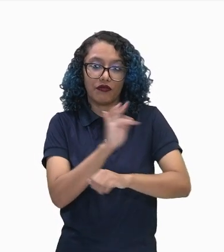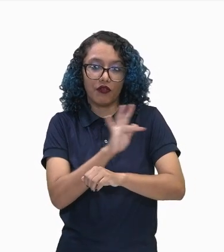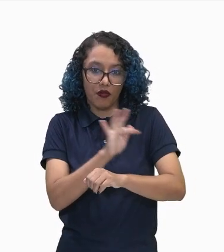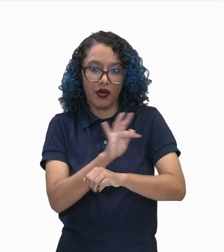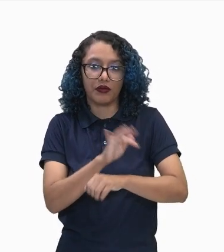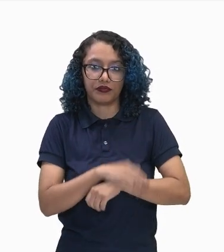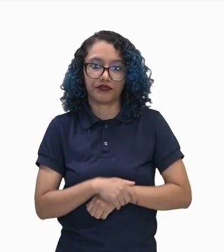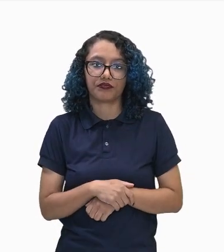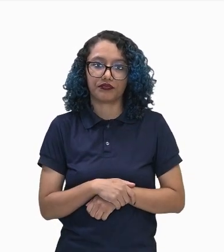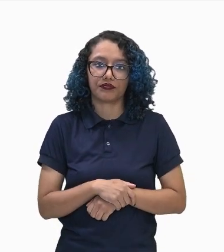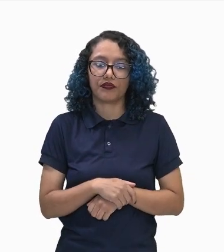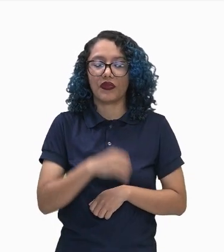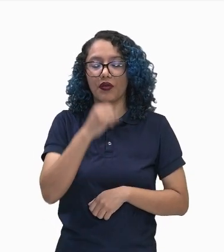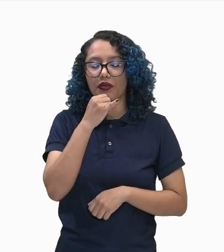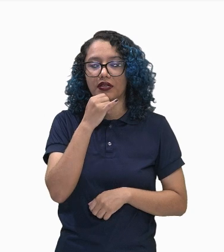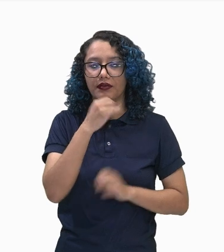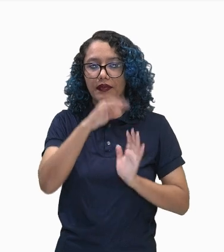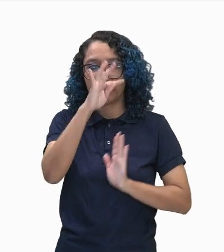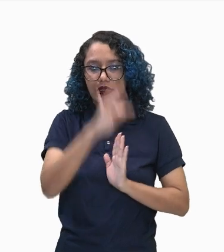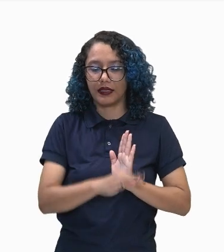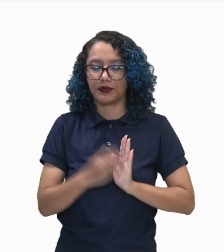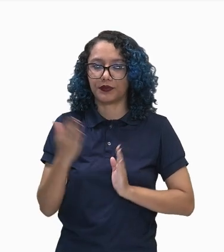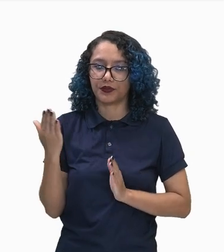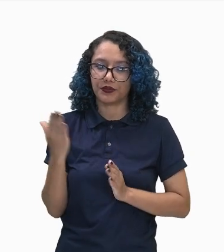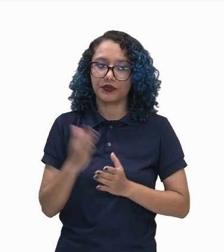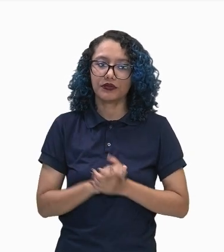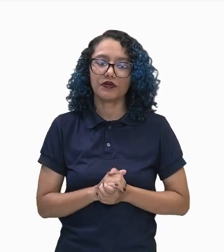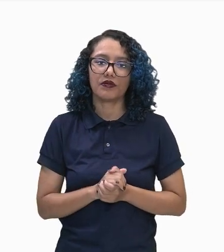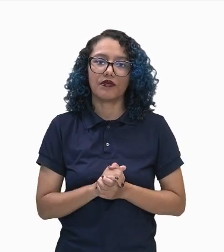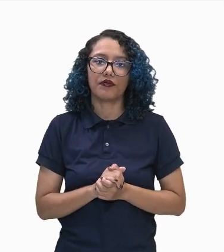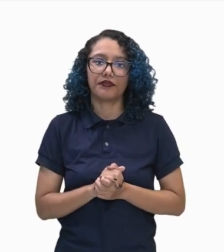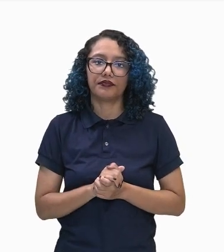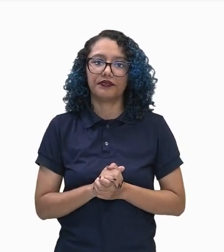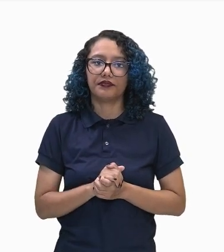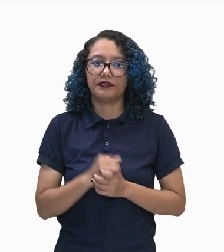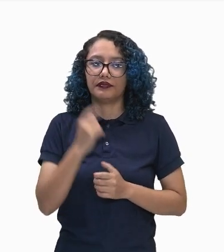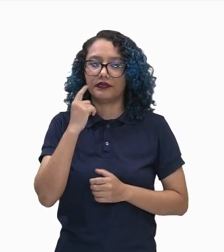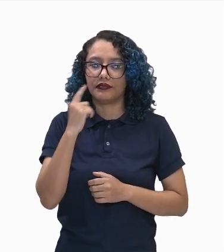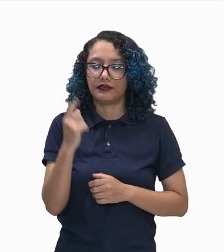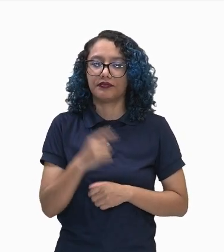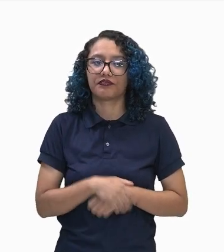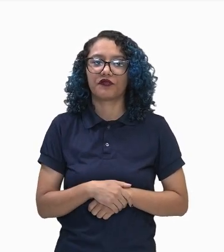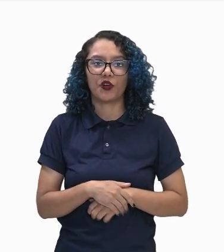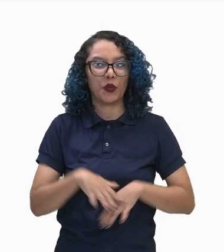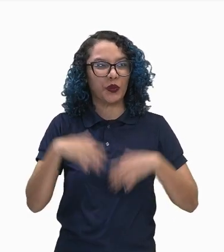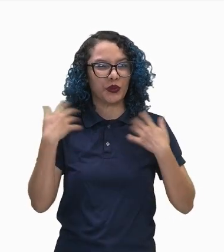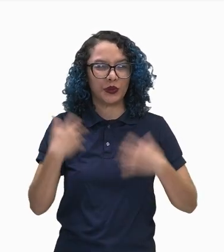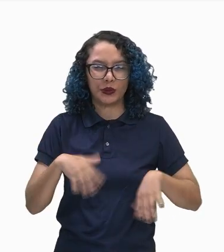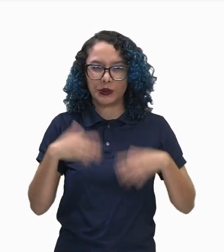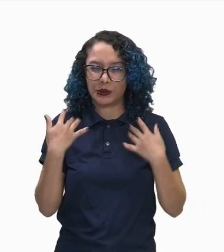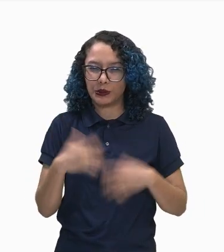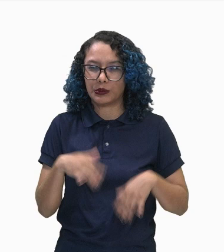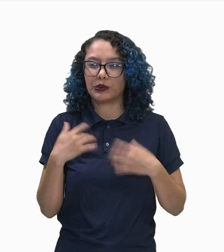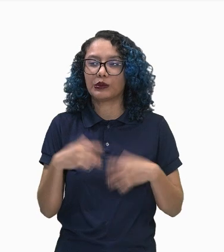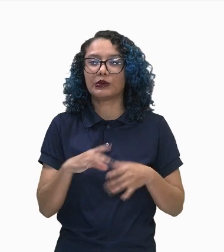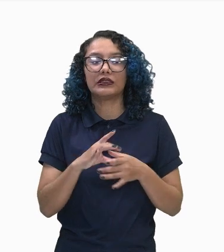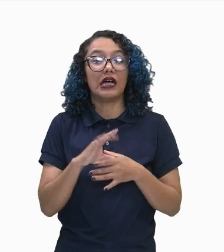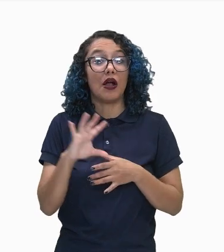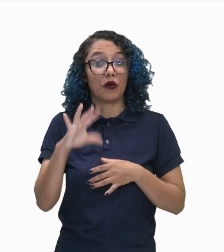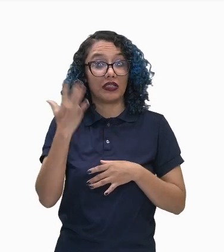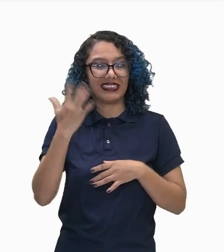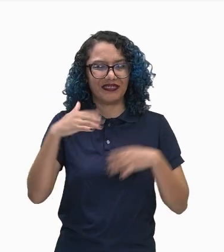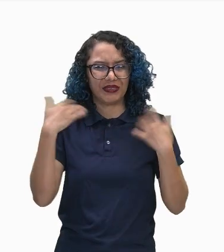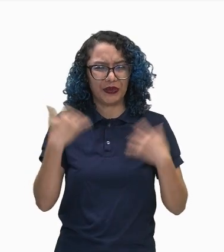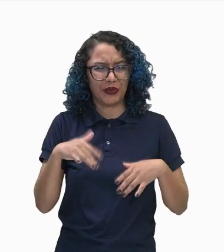ver um exemplo de um texto, para vocês analisarem. A parada foi irada, meu. Olha aí esse texto.